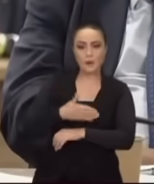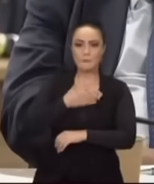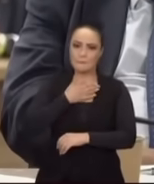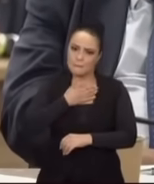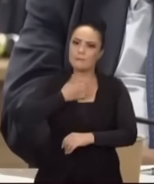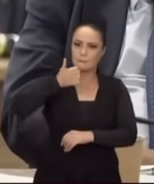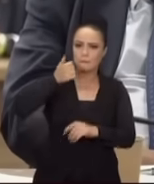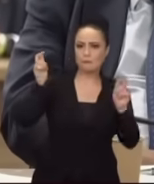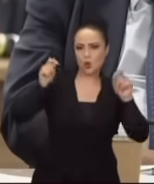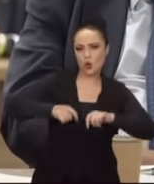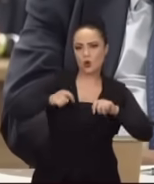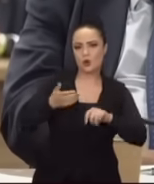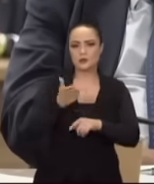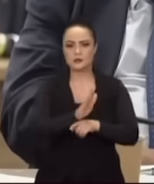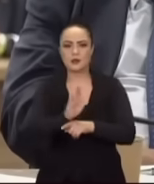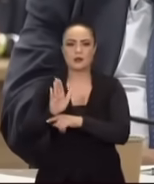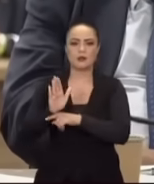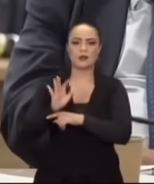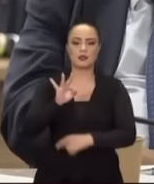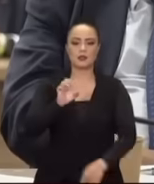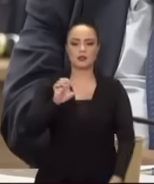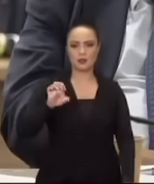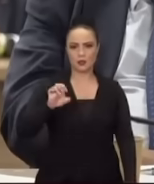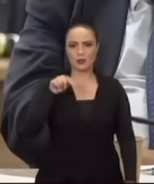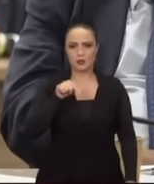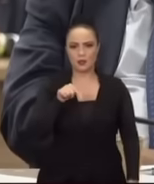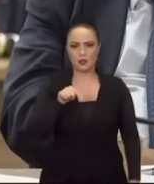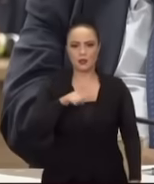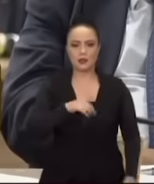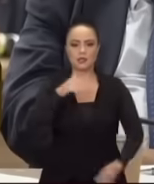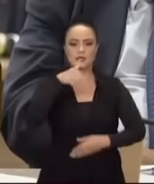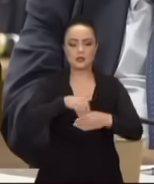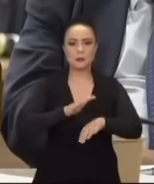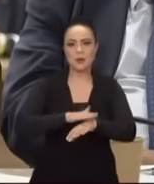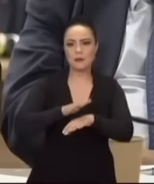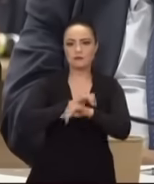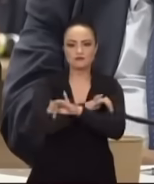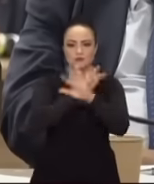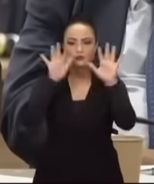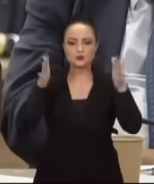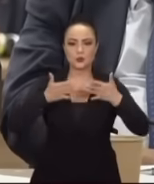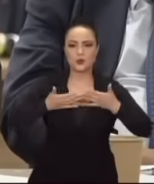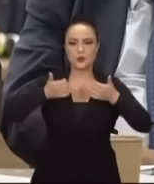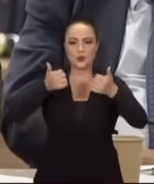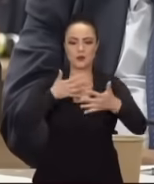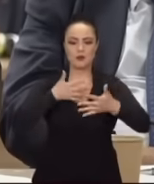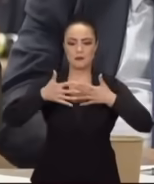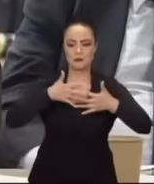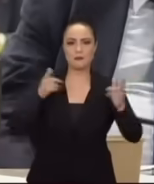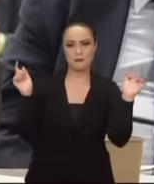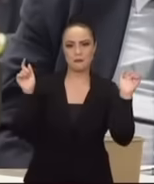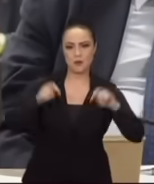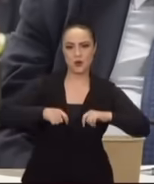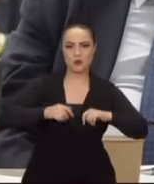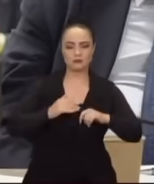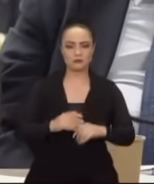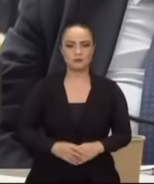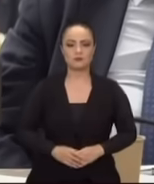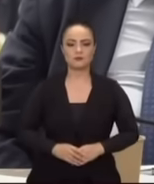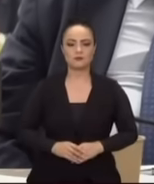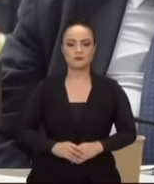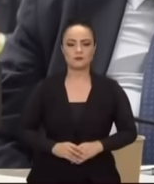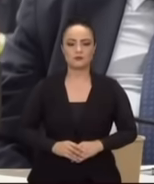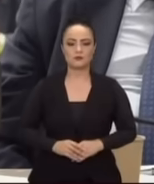possível para auxiliarmos o TSE para que a eleição seja mais clara e transparente possível. No